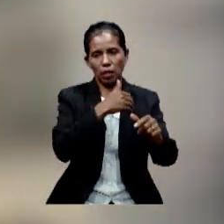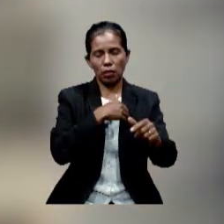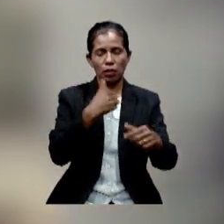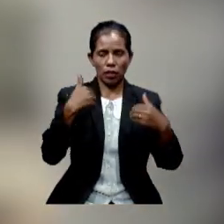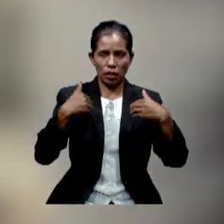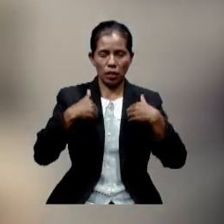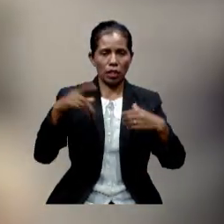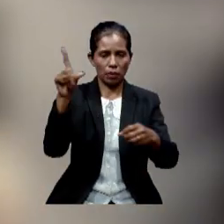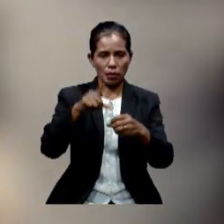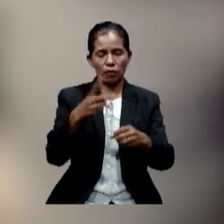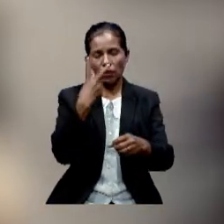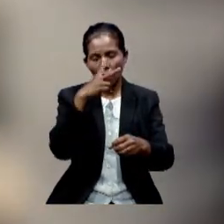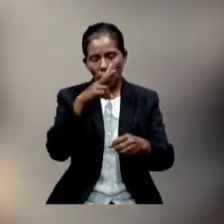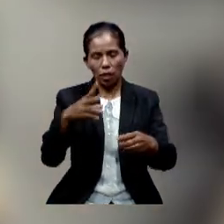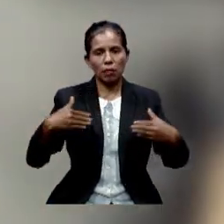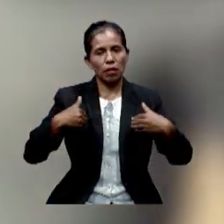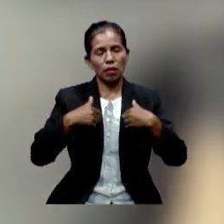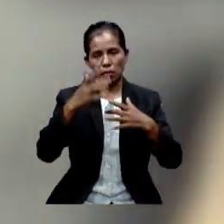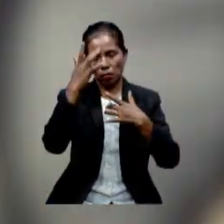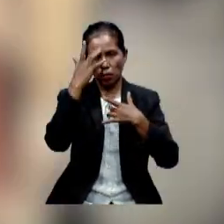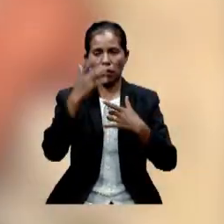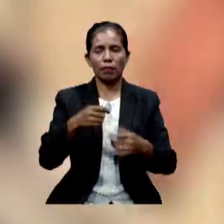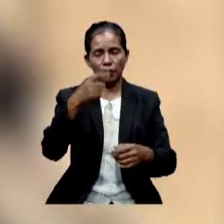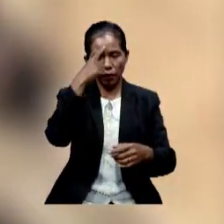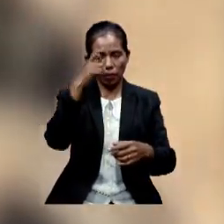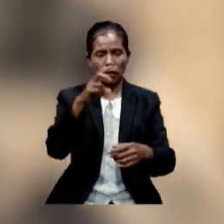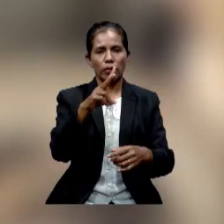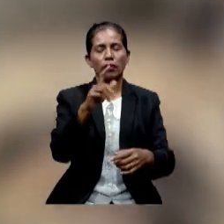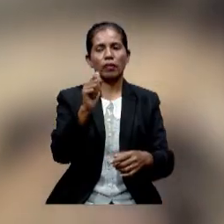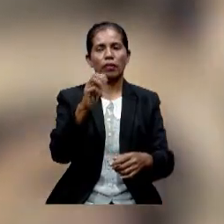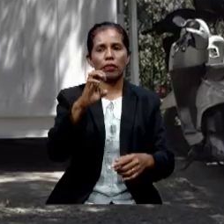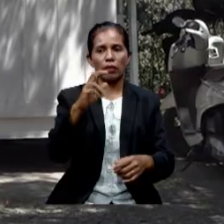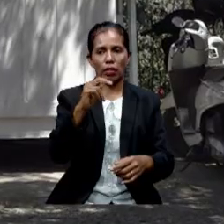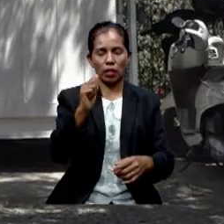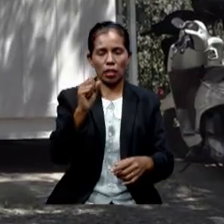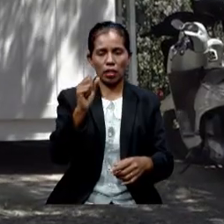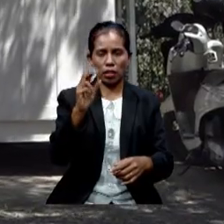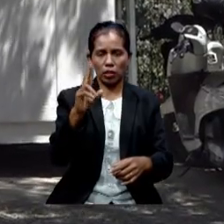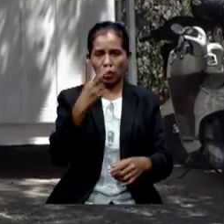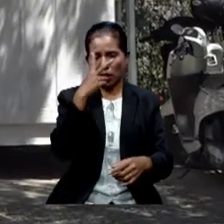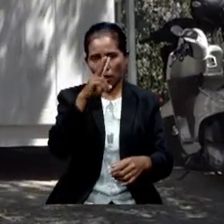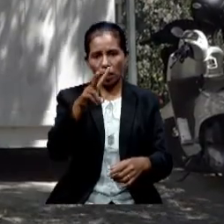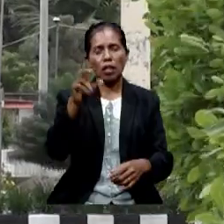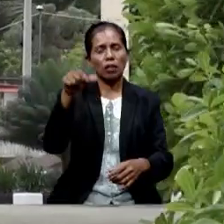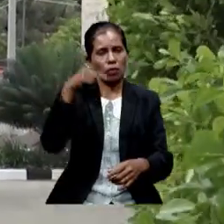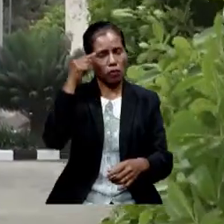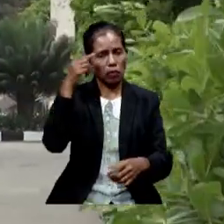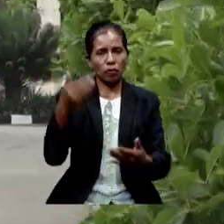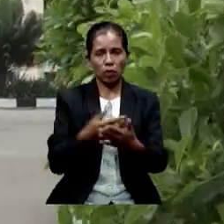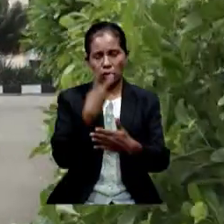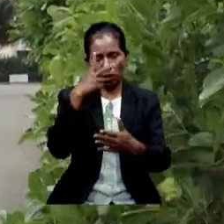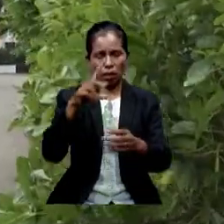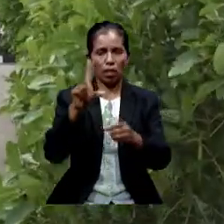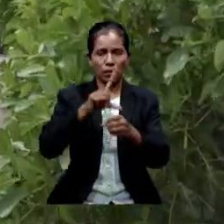onde detecta animal sira na bem moras. Também Venâncio Oliveira, o governo foi a tua requestão, liu hari